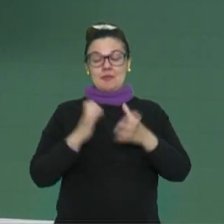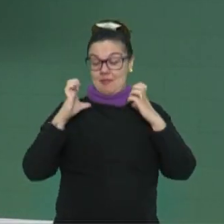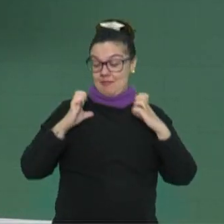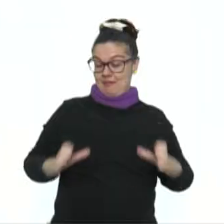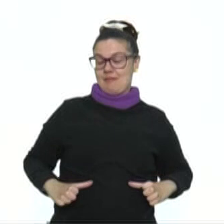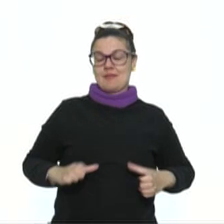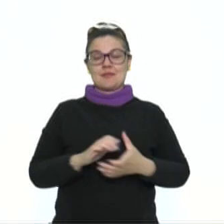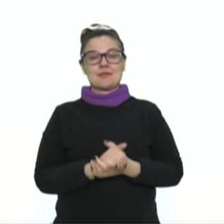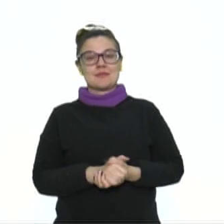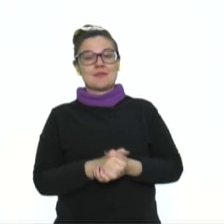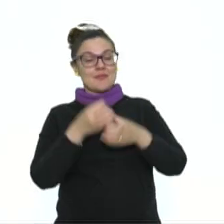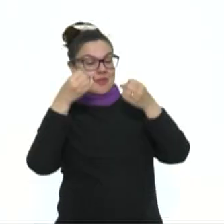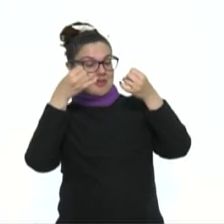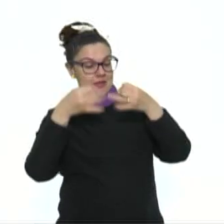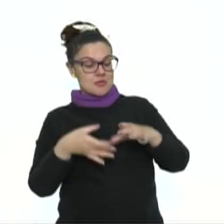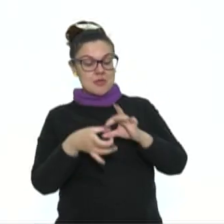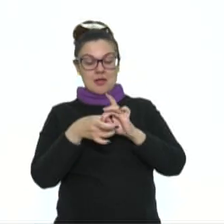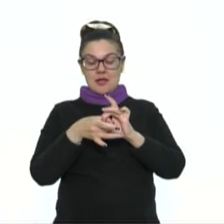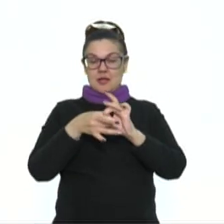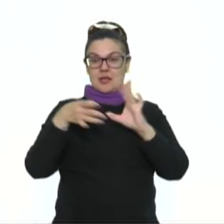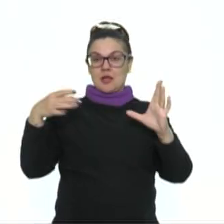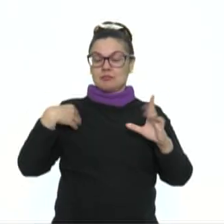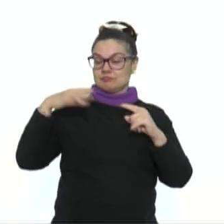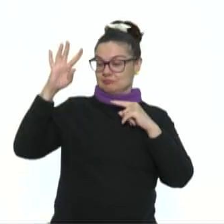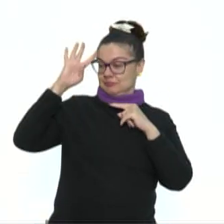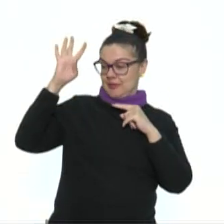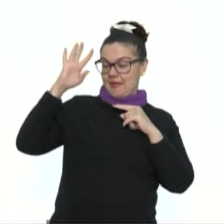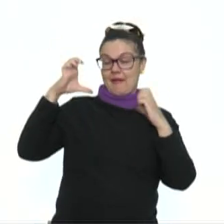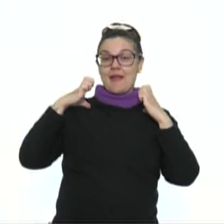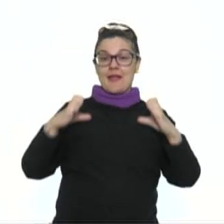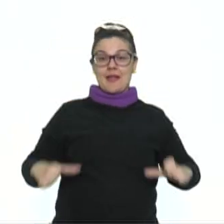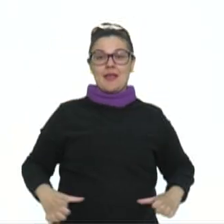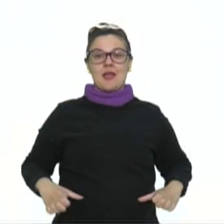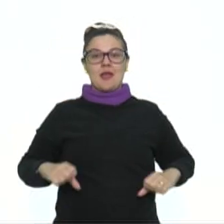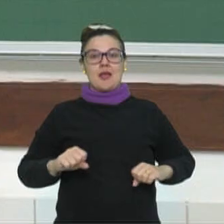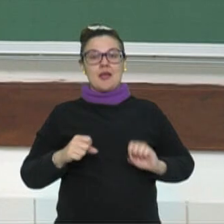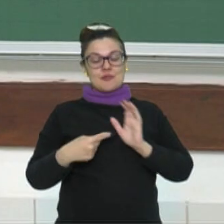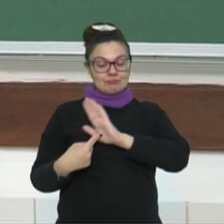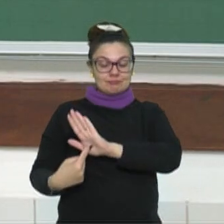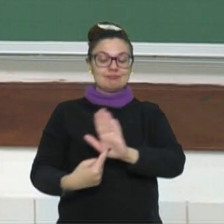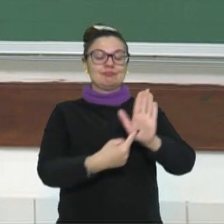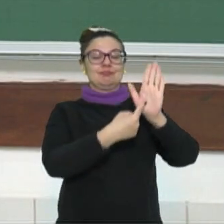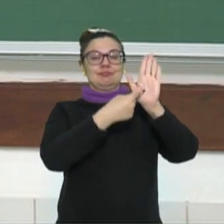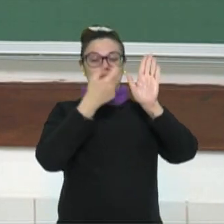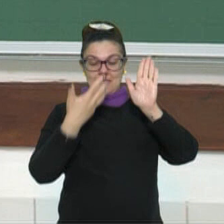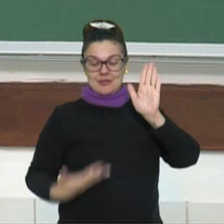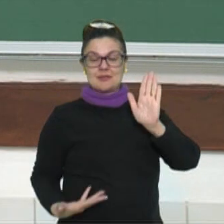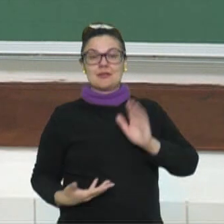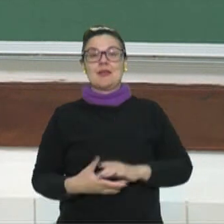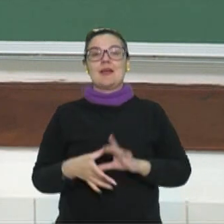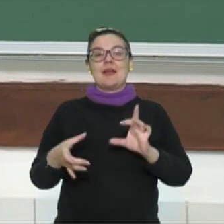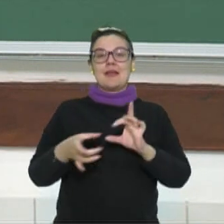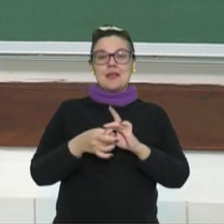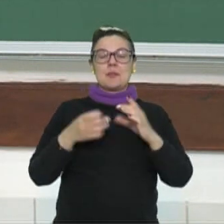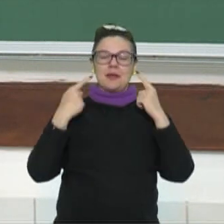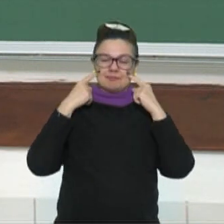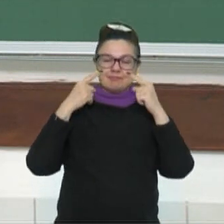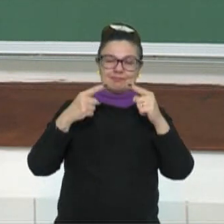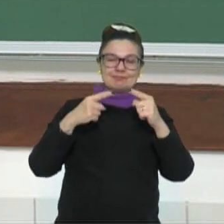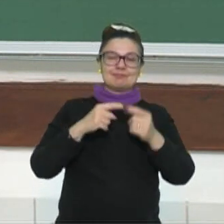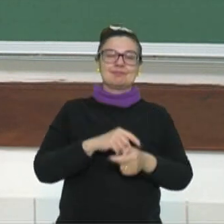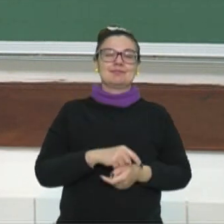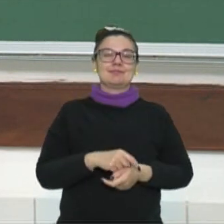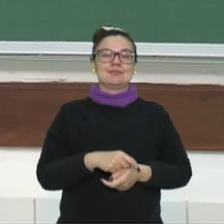ética. Explique a liberdade a partir da reflexão ética existencialista. Um tema muito importante, a liberdade. Reflete aí